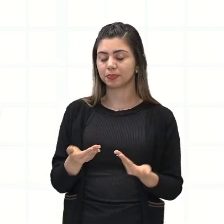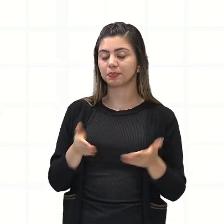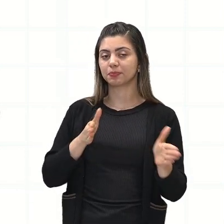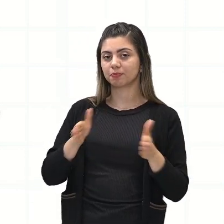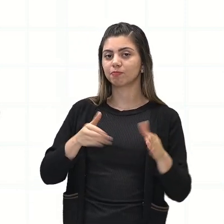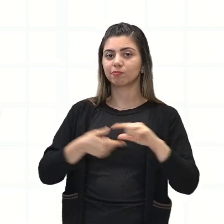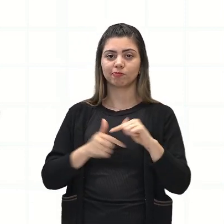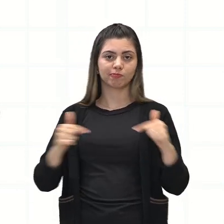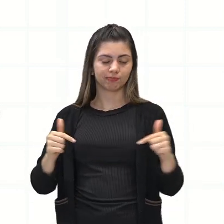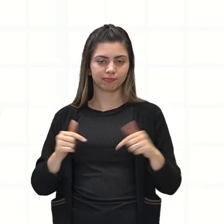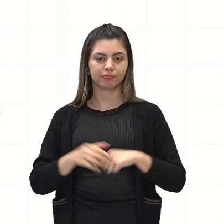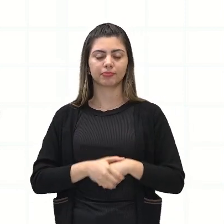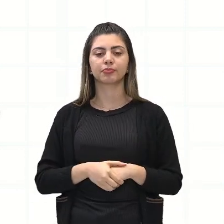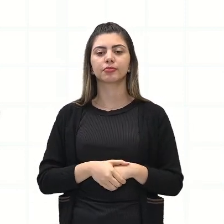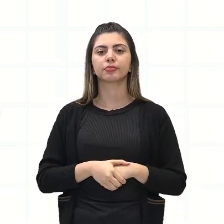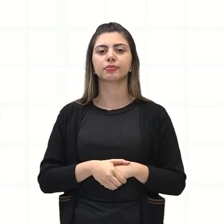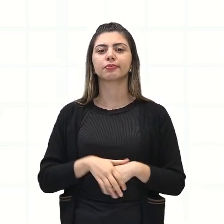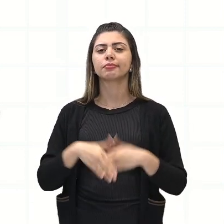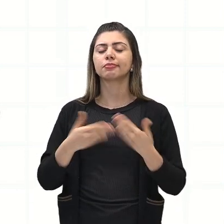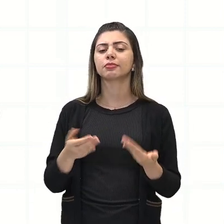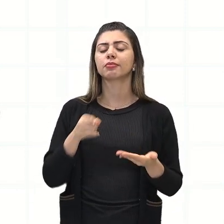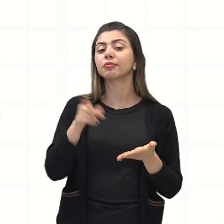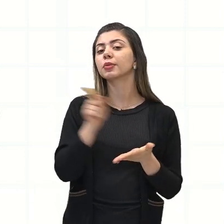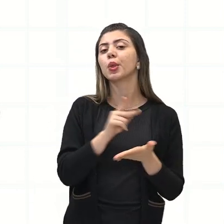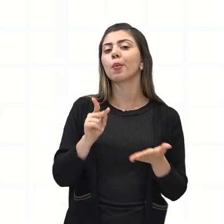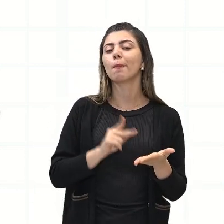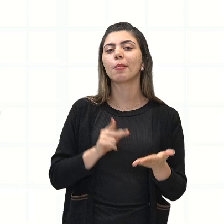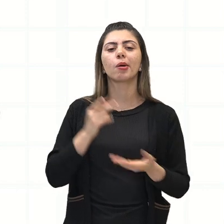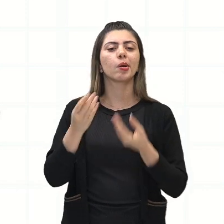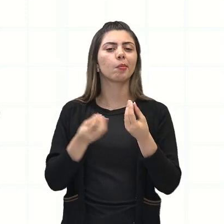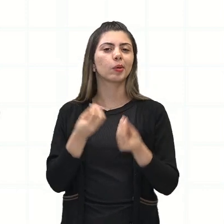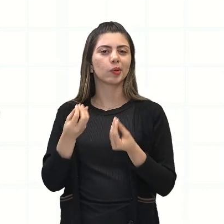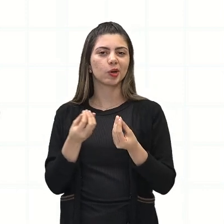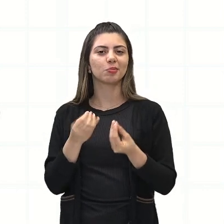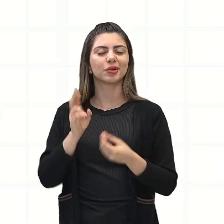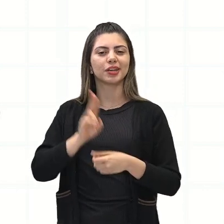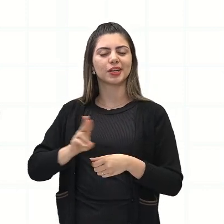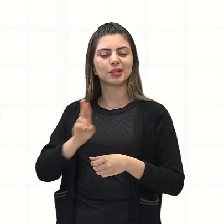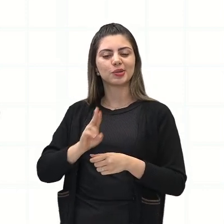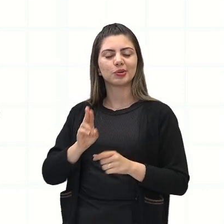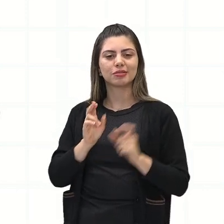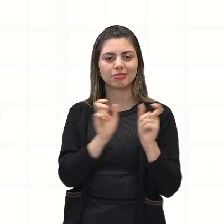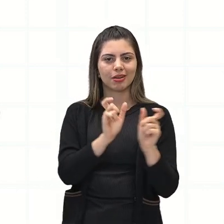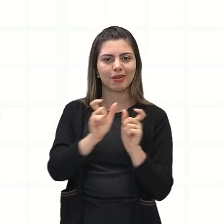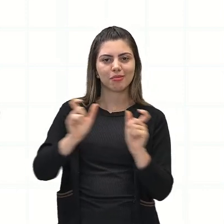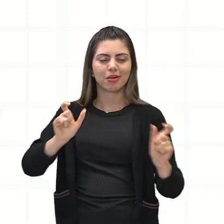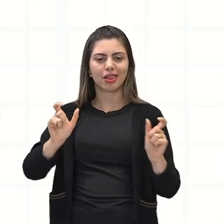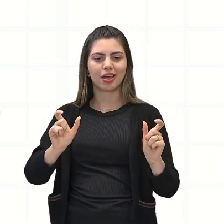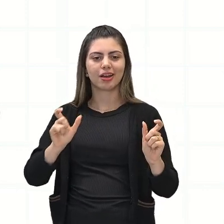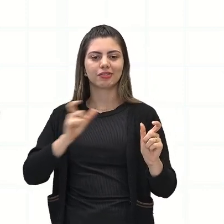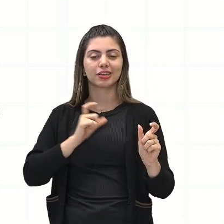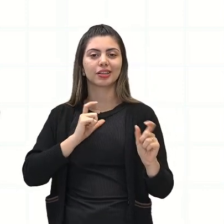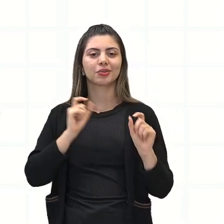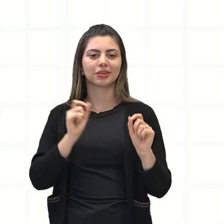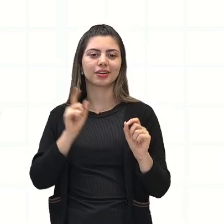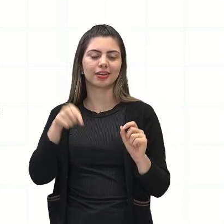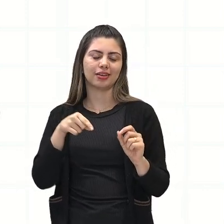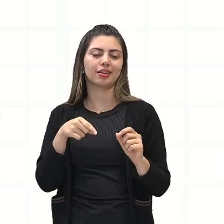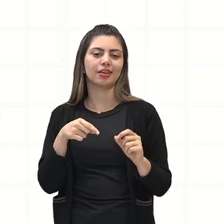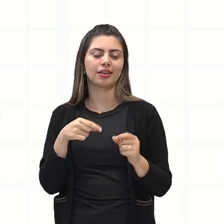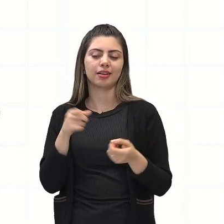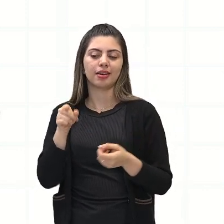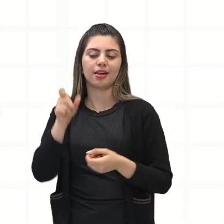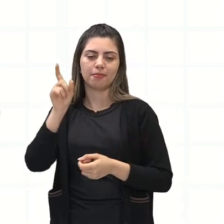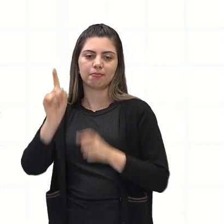modernismo e, neste poema, ele brinca com a ideia, né, do erro de português,